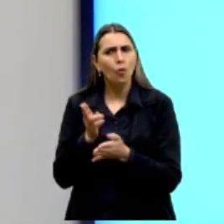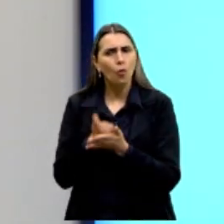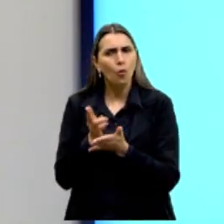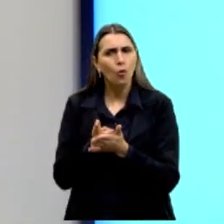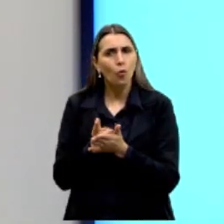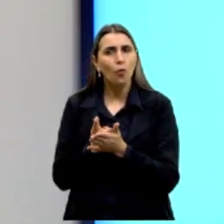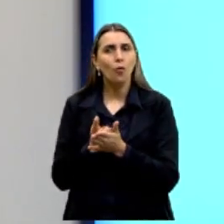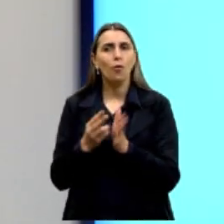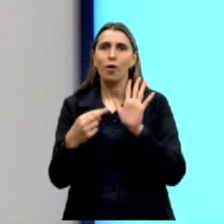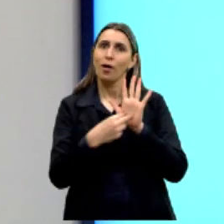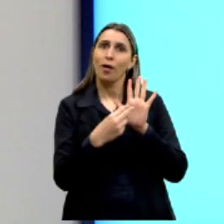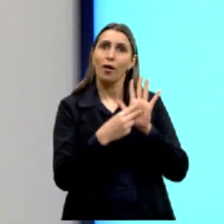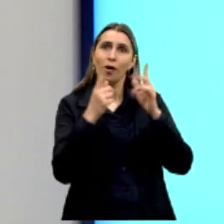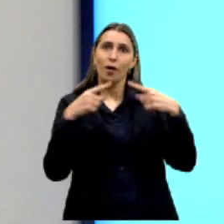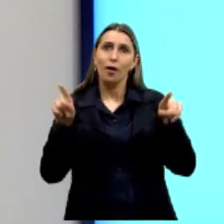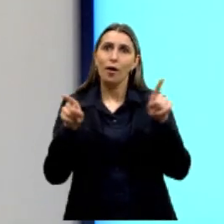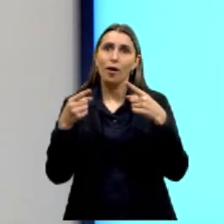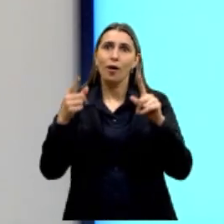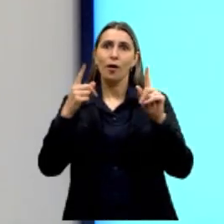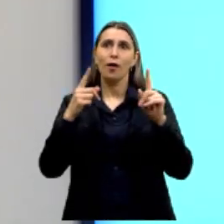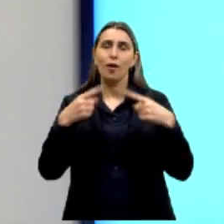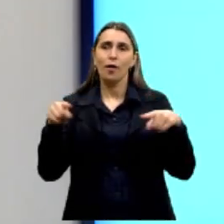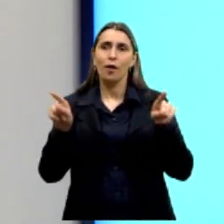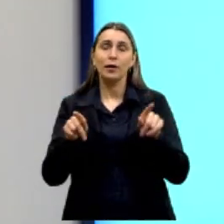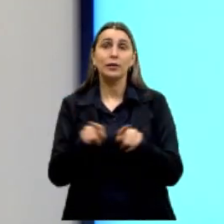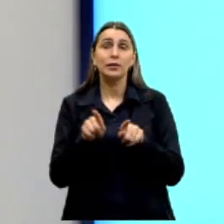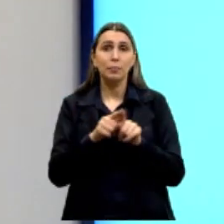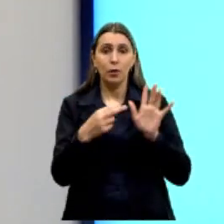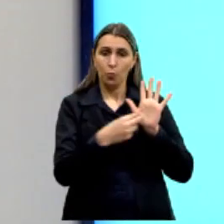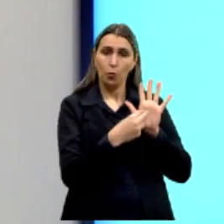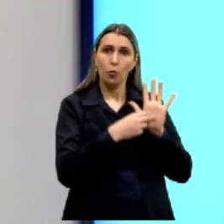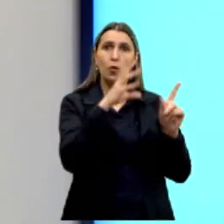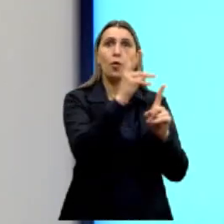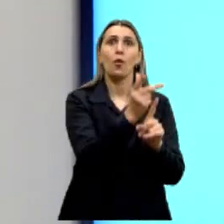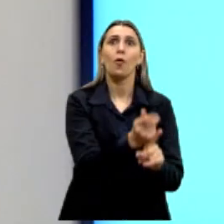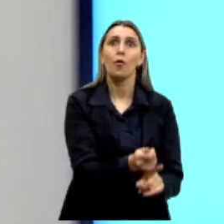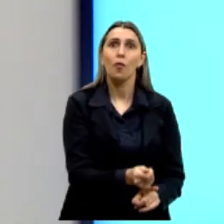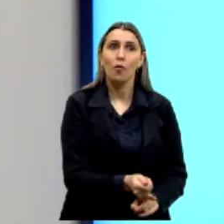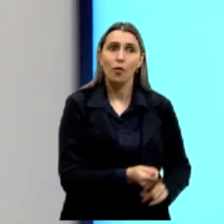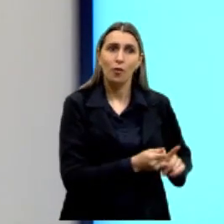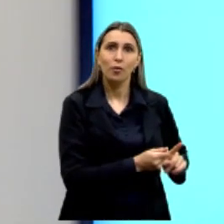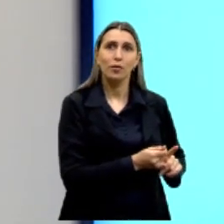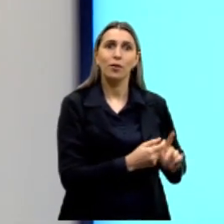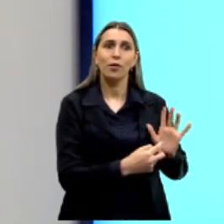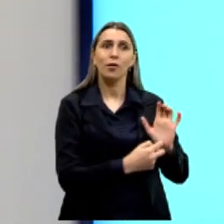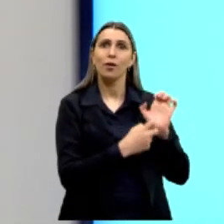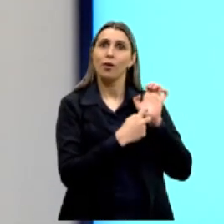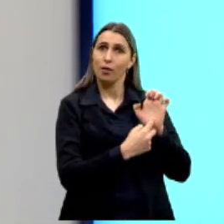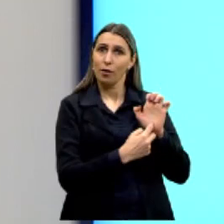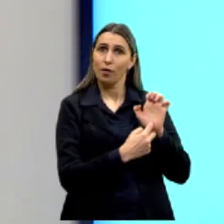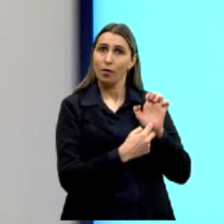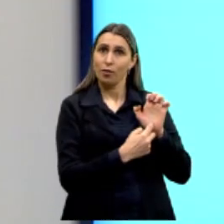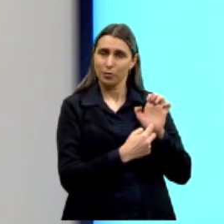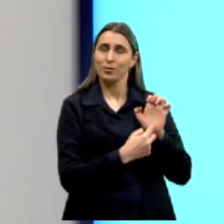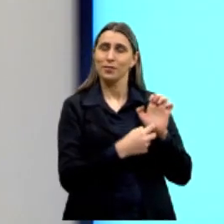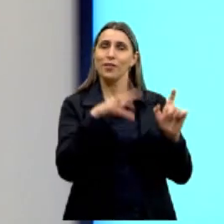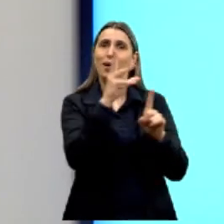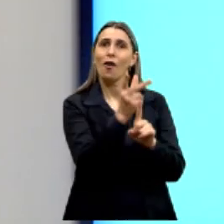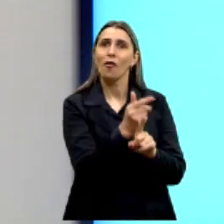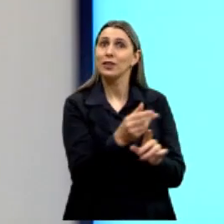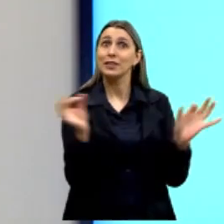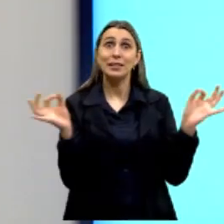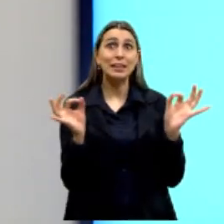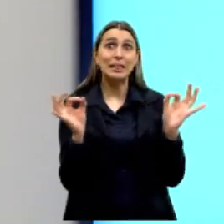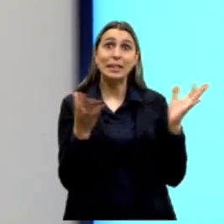apresentações musicais e Exposições artísticas Olha que luxo meu povo a